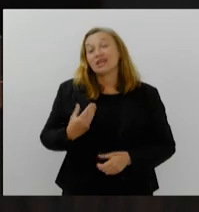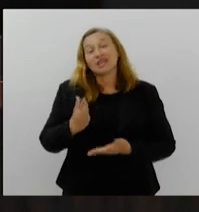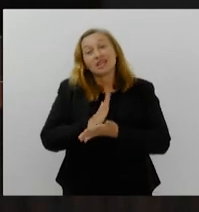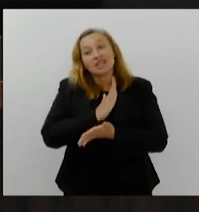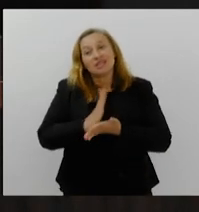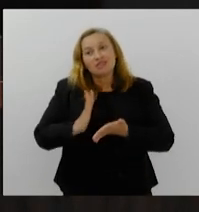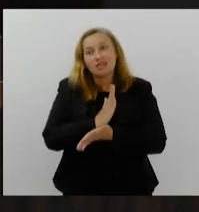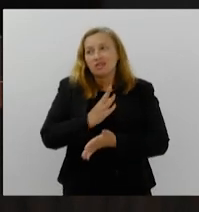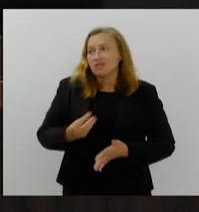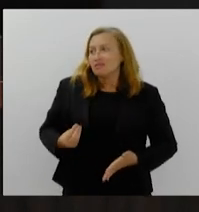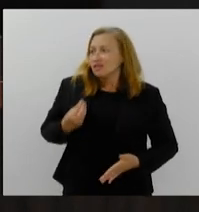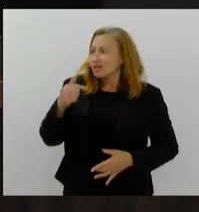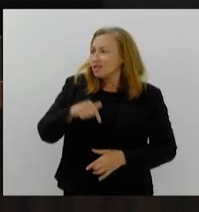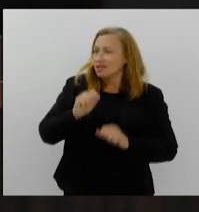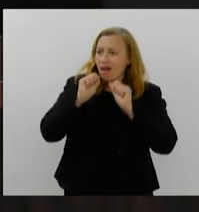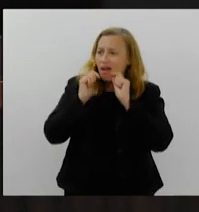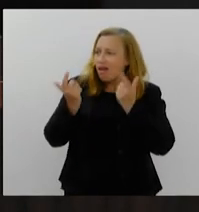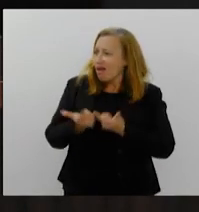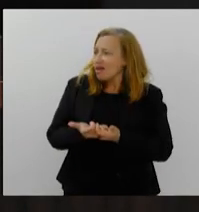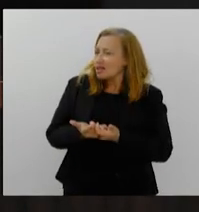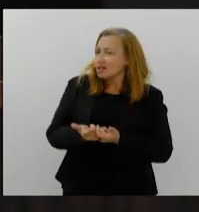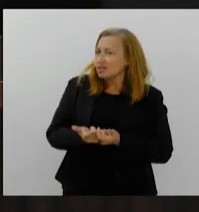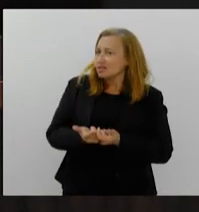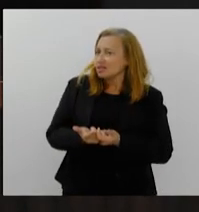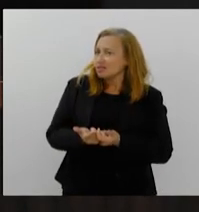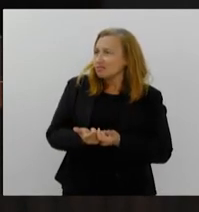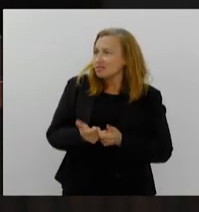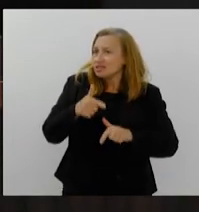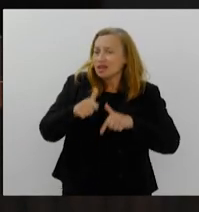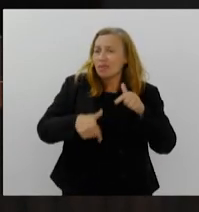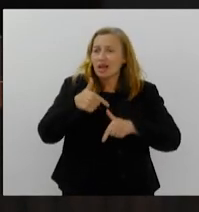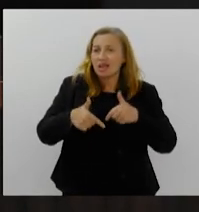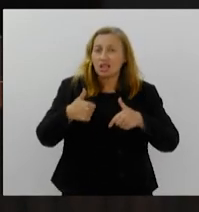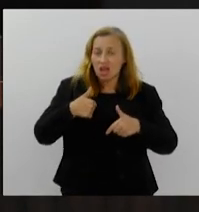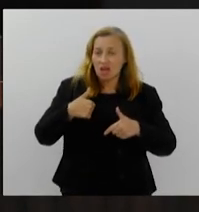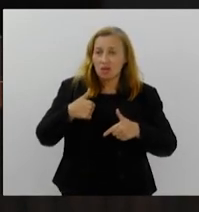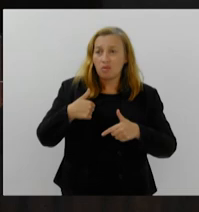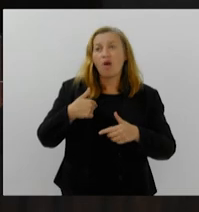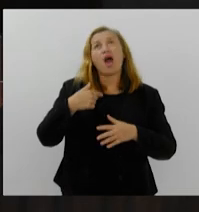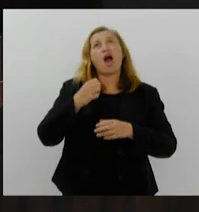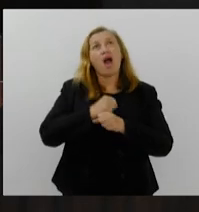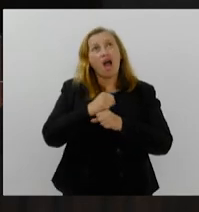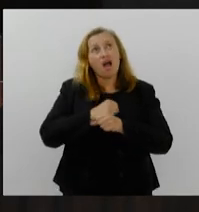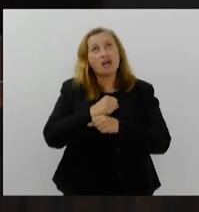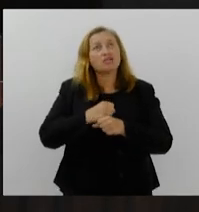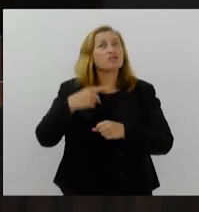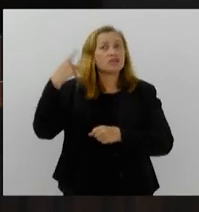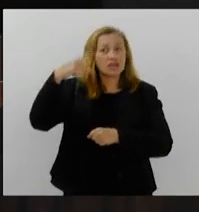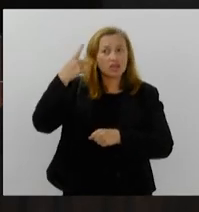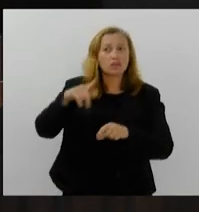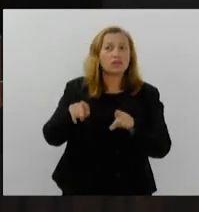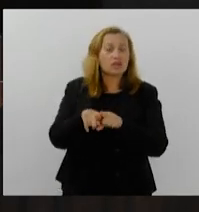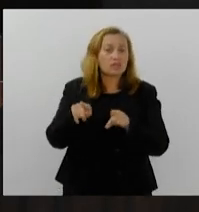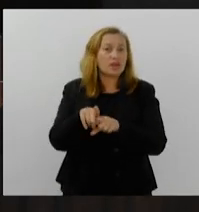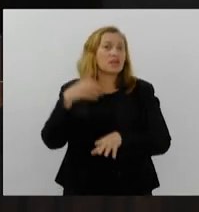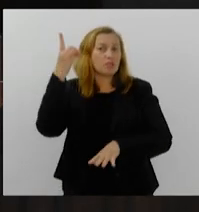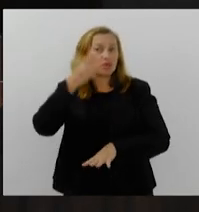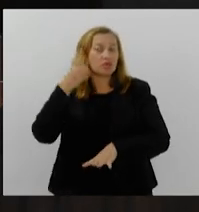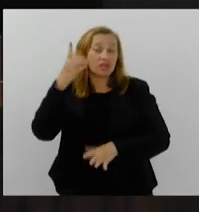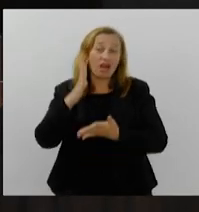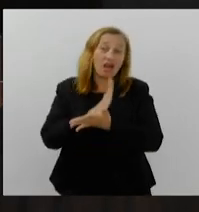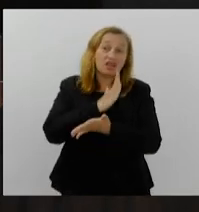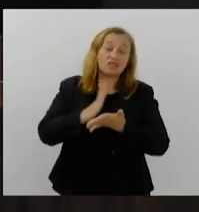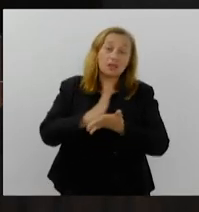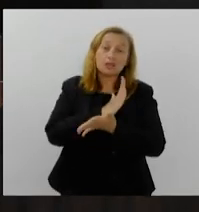está aqui na LERJ, a gente está na vida pública, eu estou há muitos anos como vereador e como deputado, e a gente muitas das